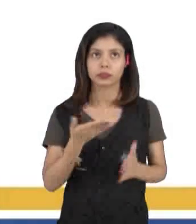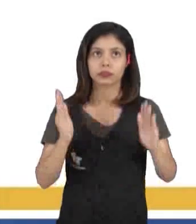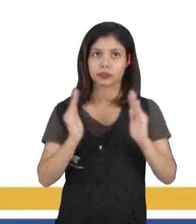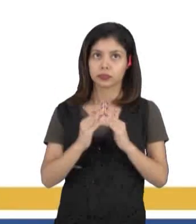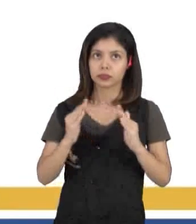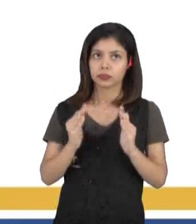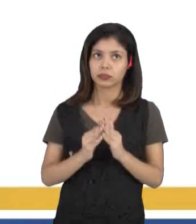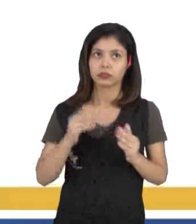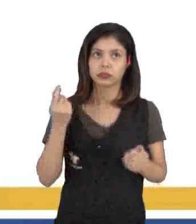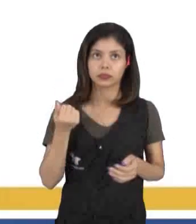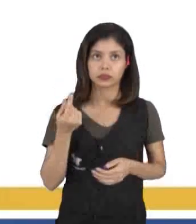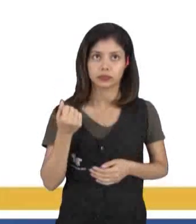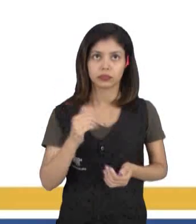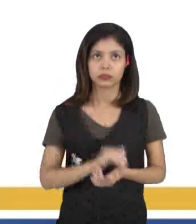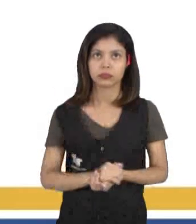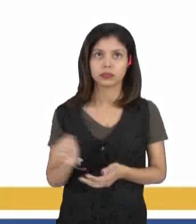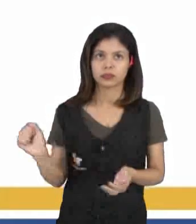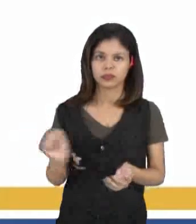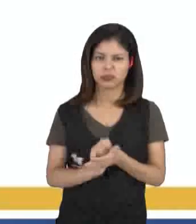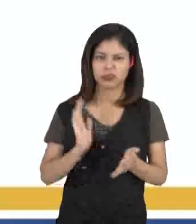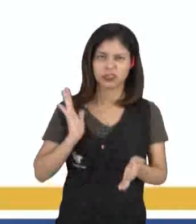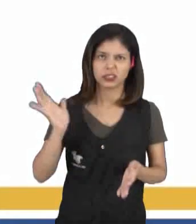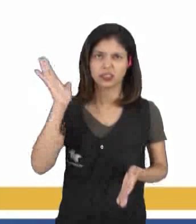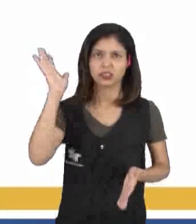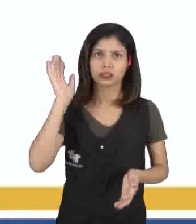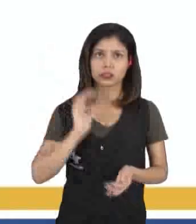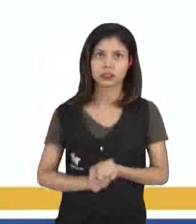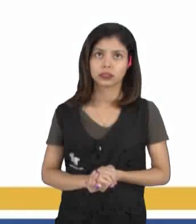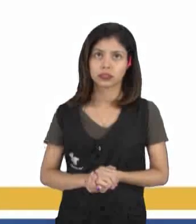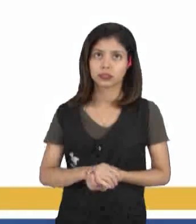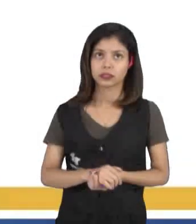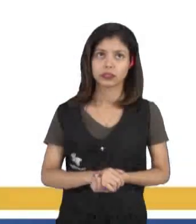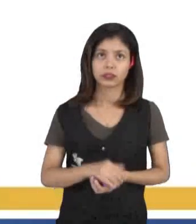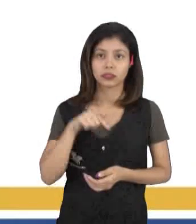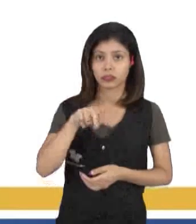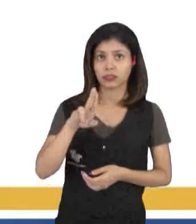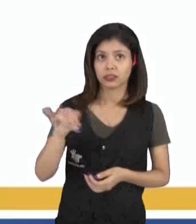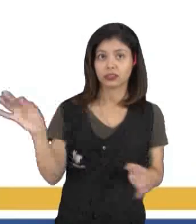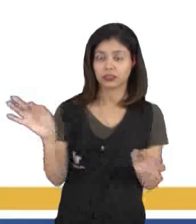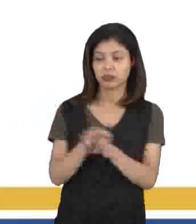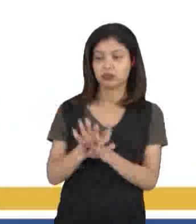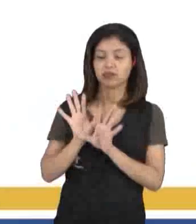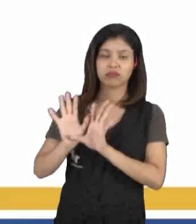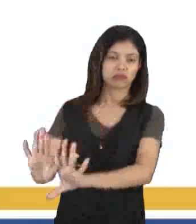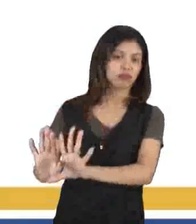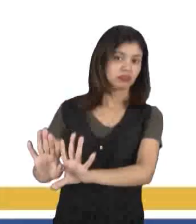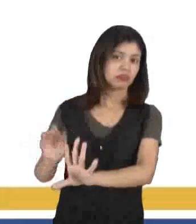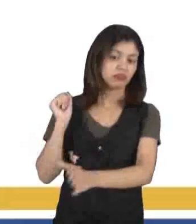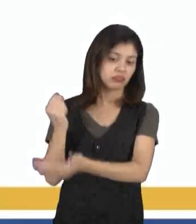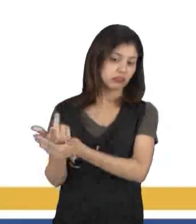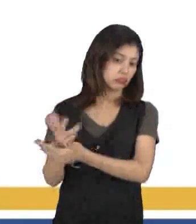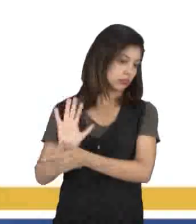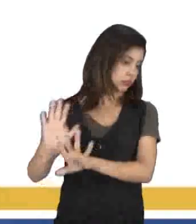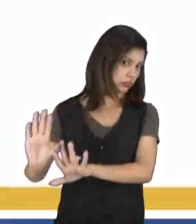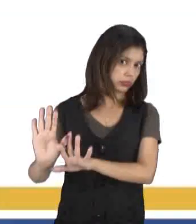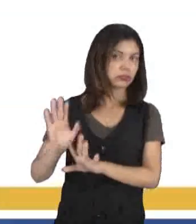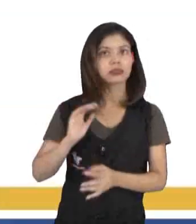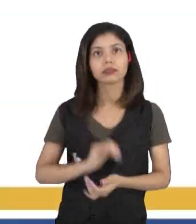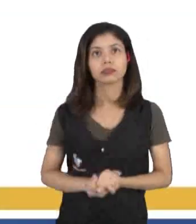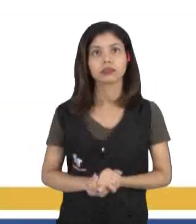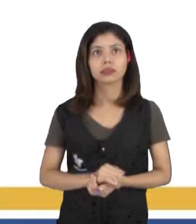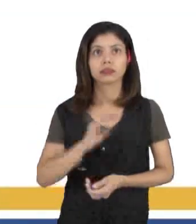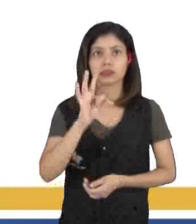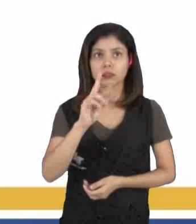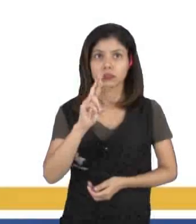aqui. A casa custava tão cara que ela desistiu da compra. Tá vendo